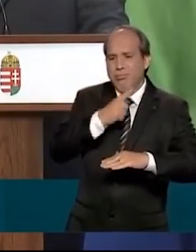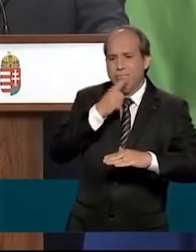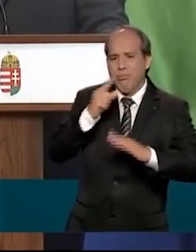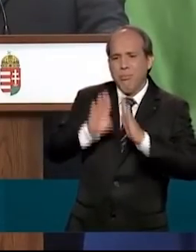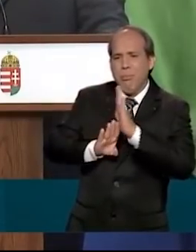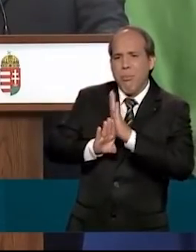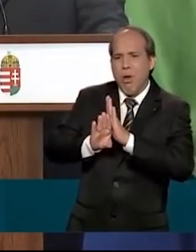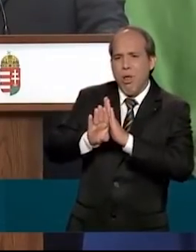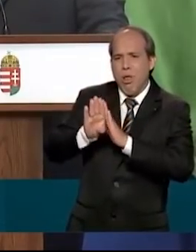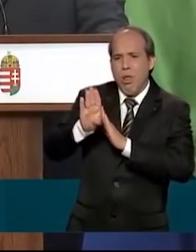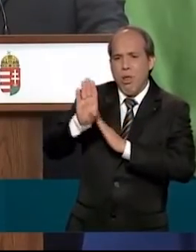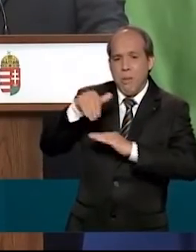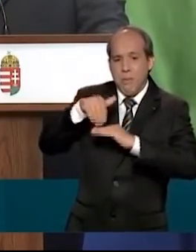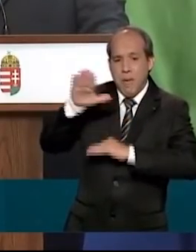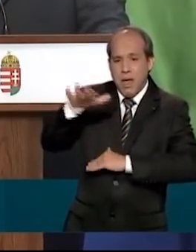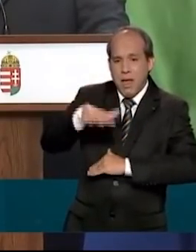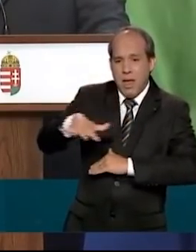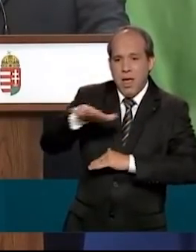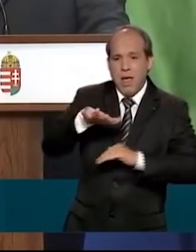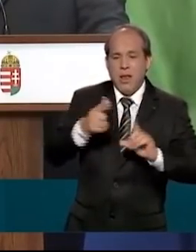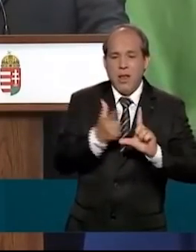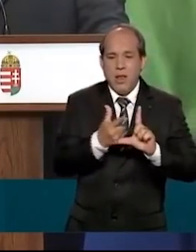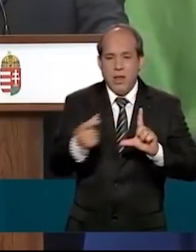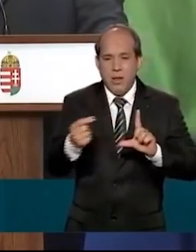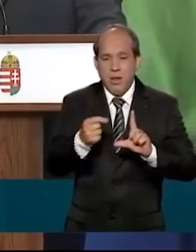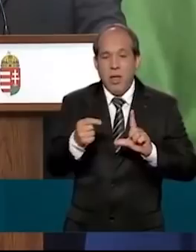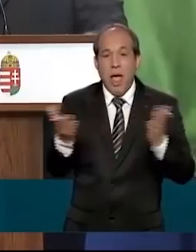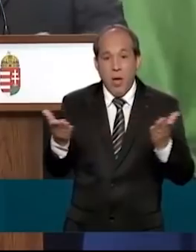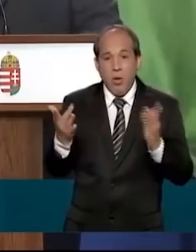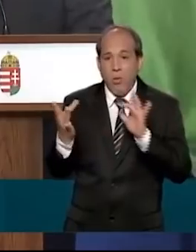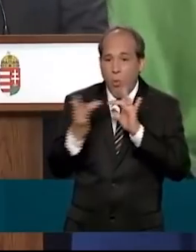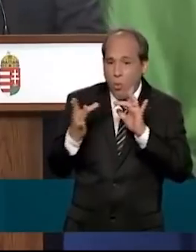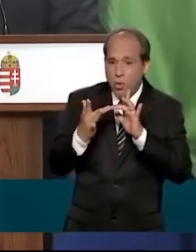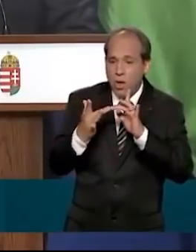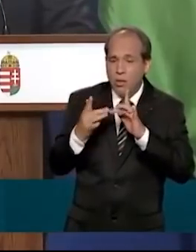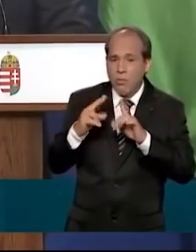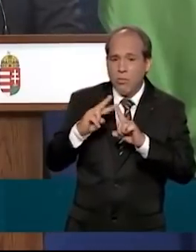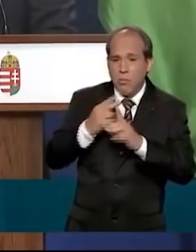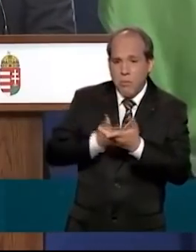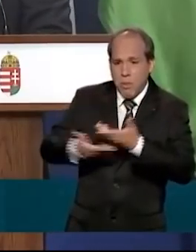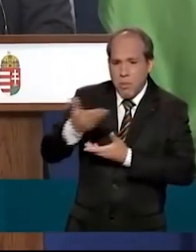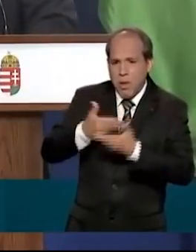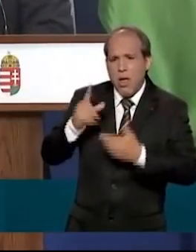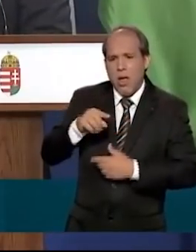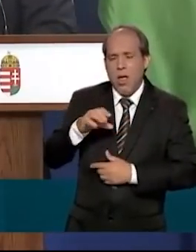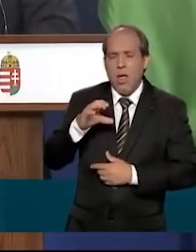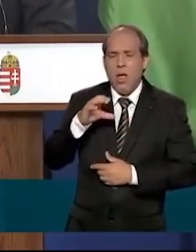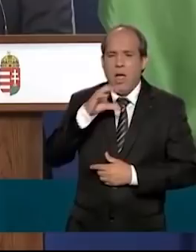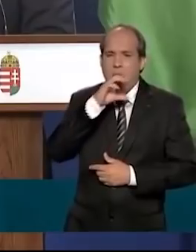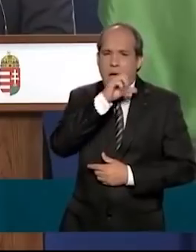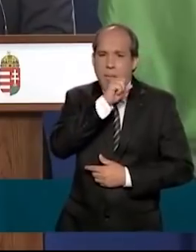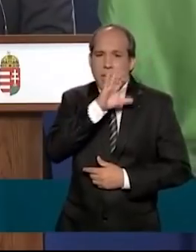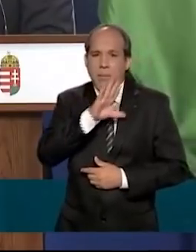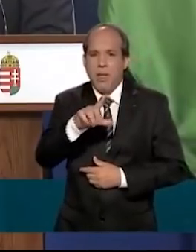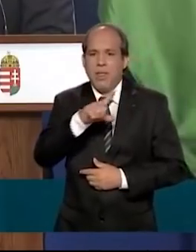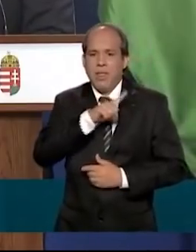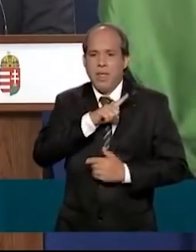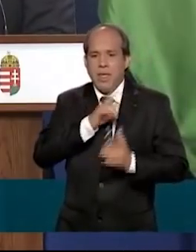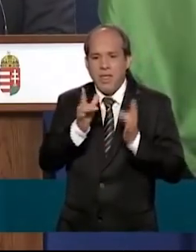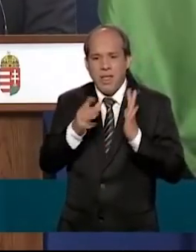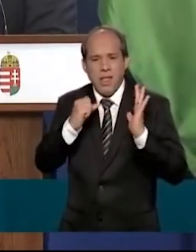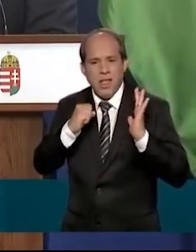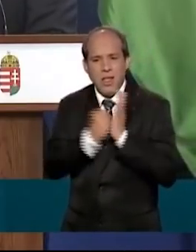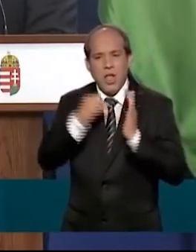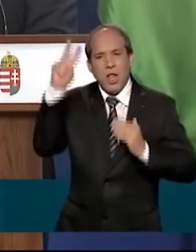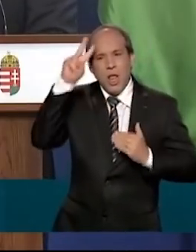muito bem para as questões econômicas essa a afirmação é essa passagem por aqui é rápida mas deixar um grande legado